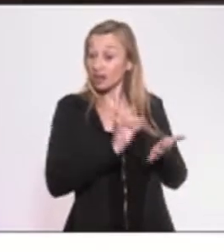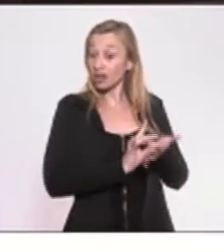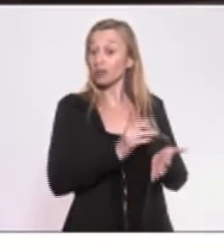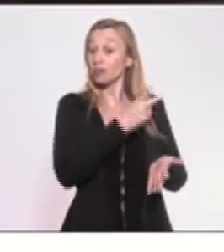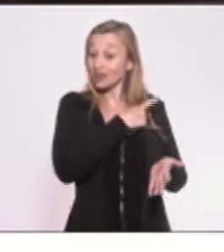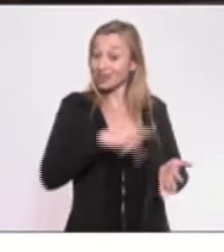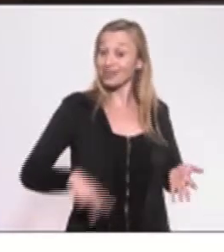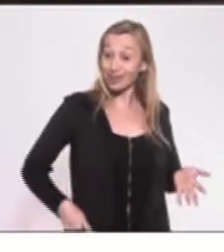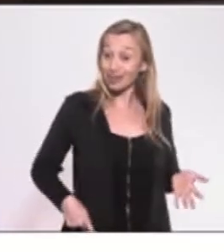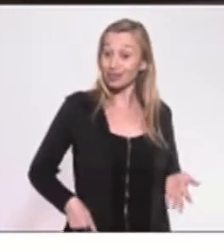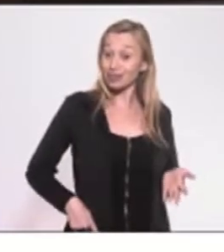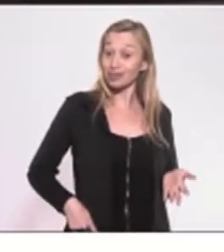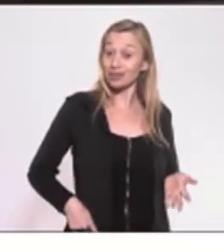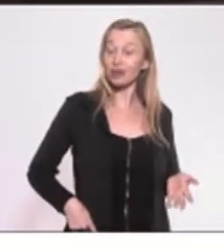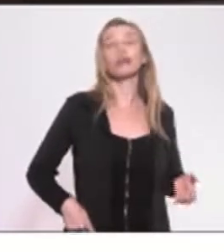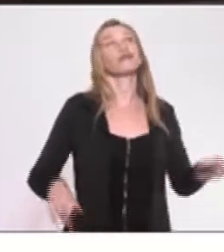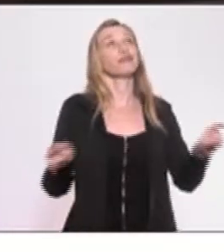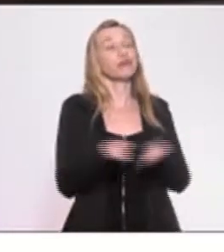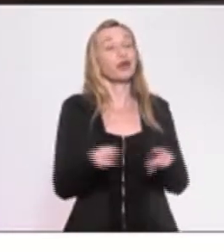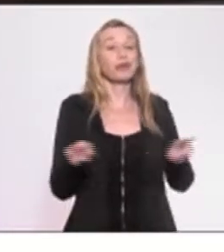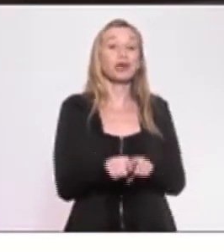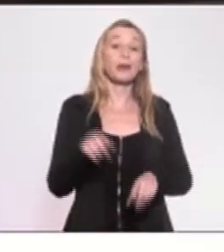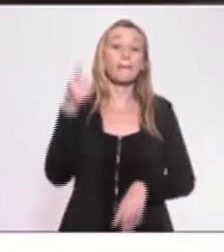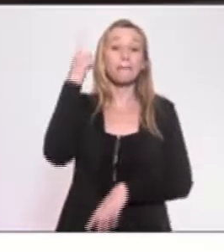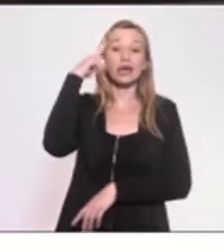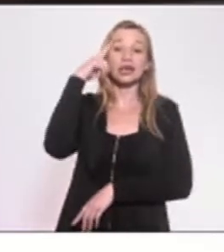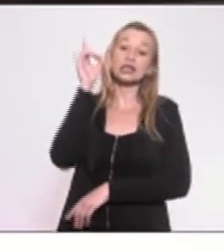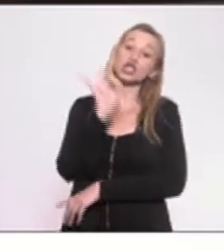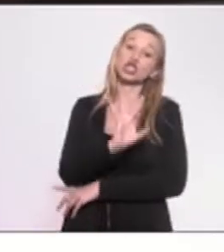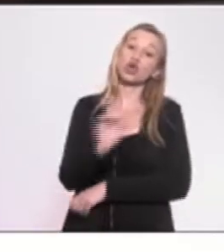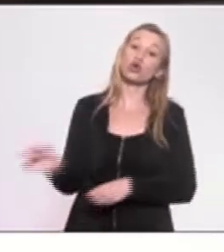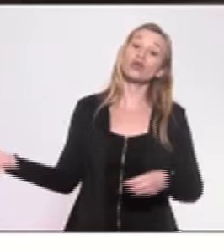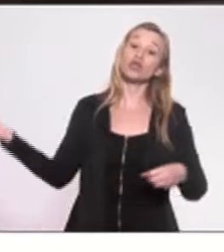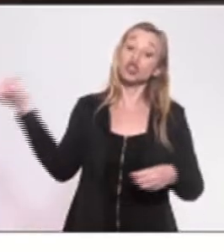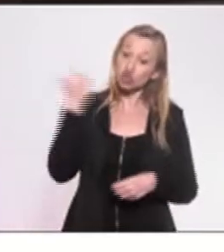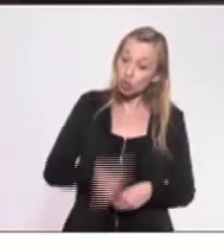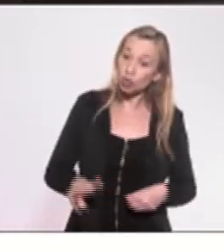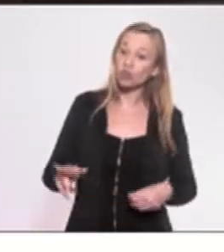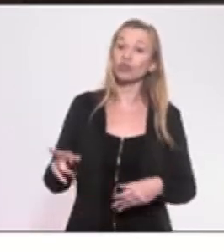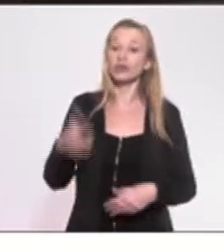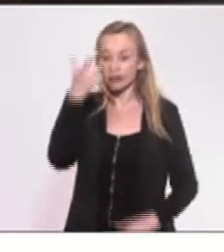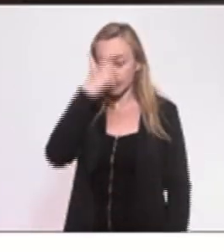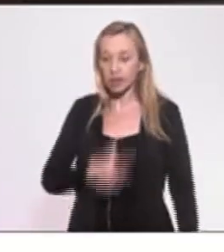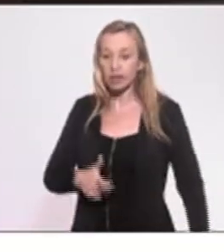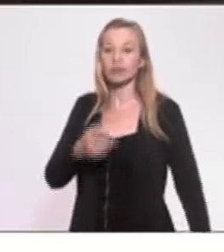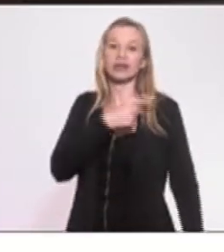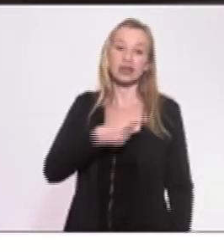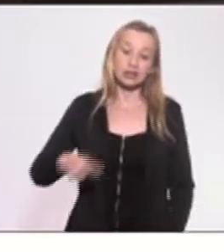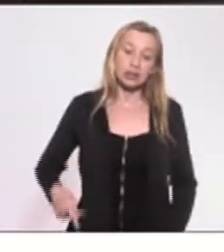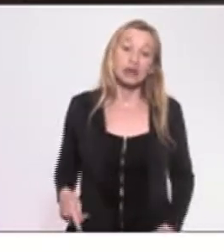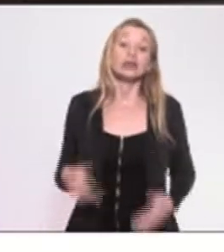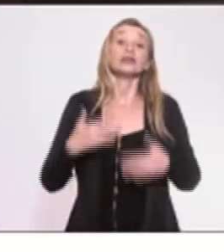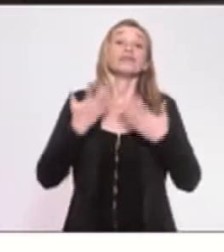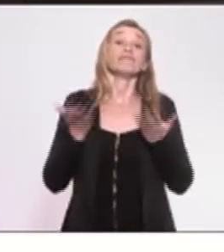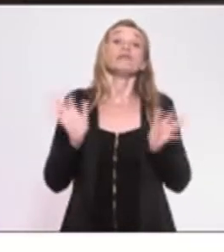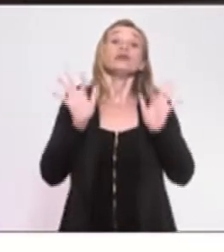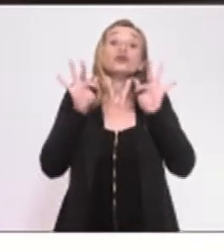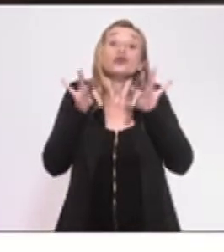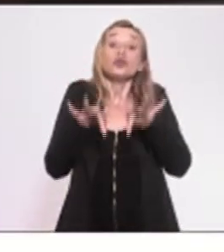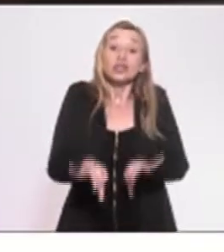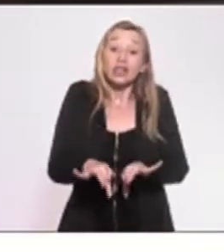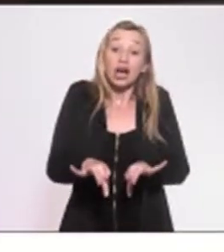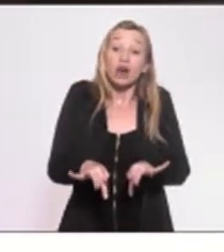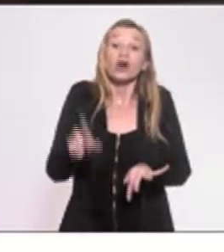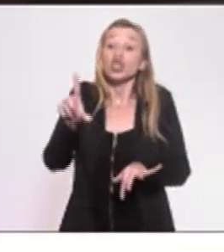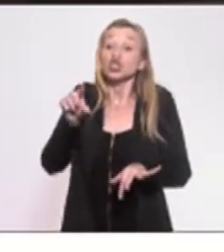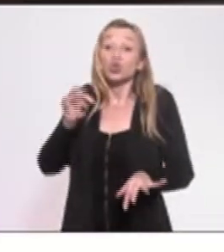também só pensa em se reeleger. Ora, e a decisão final desse